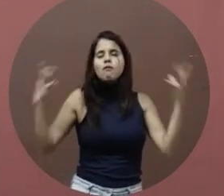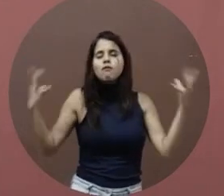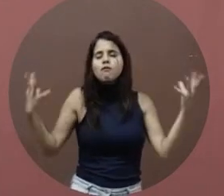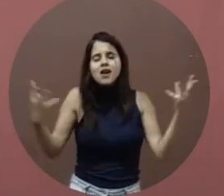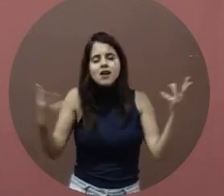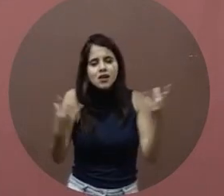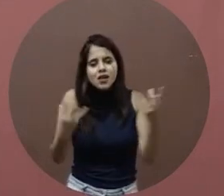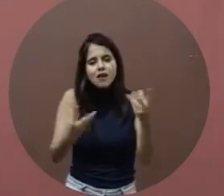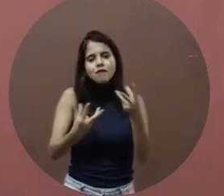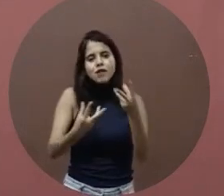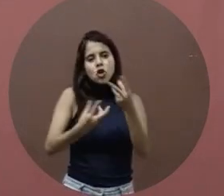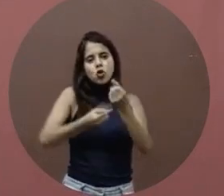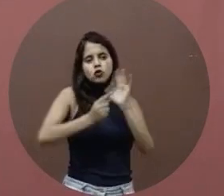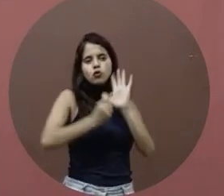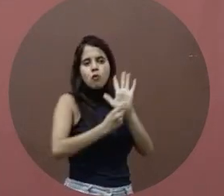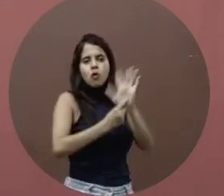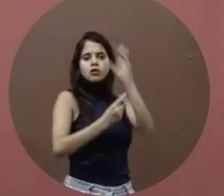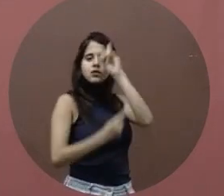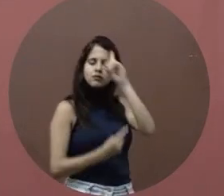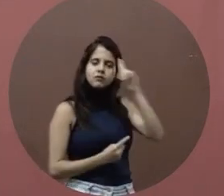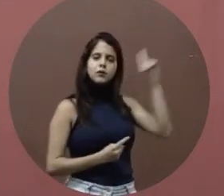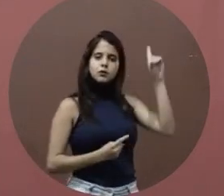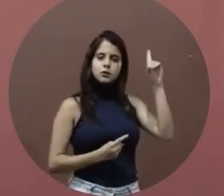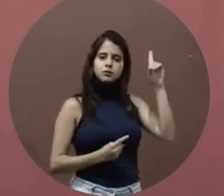fantástico de quem é Deus.